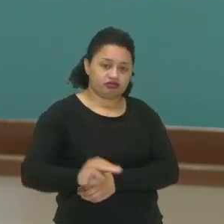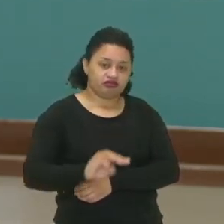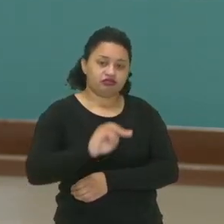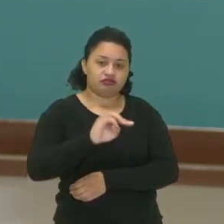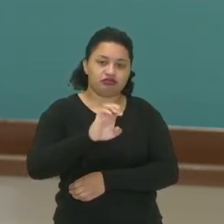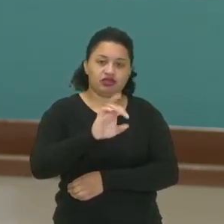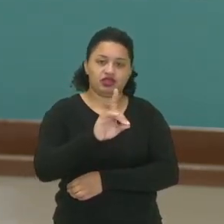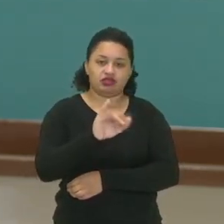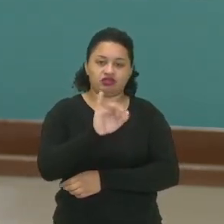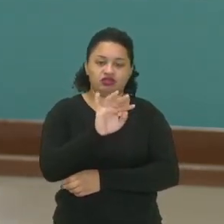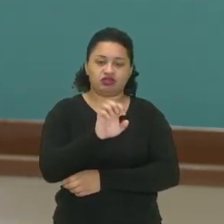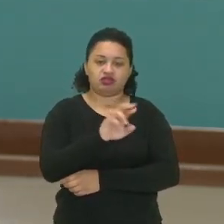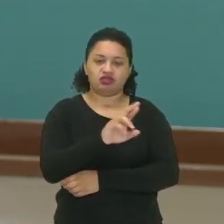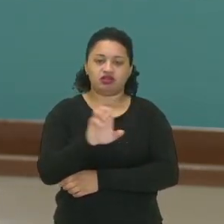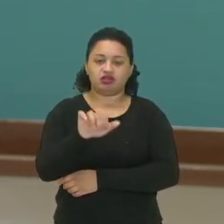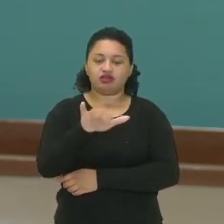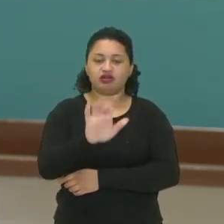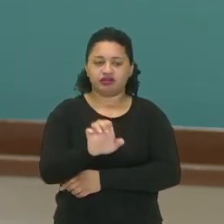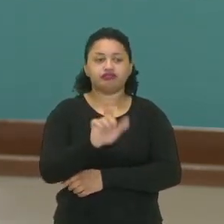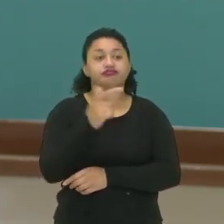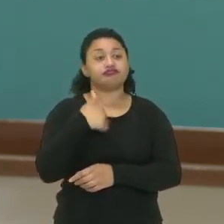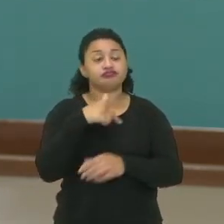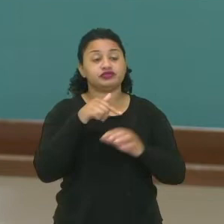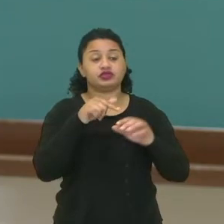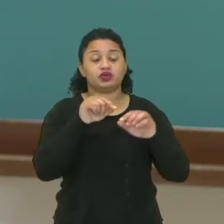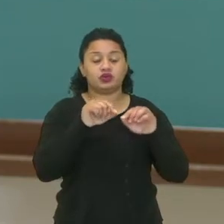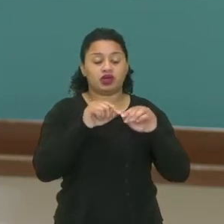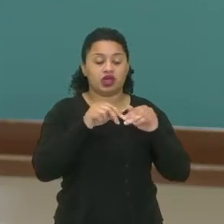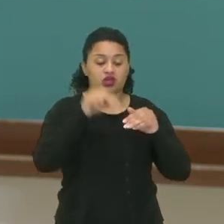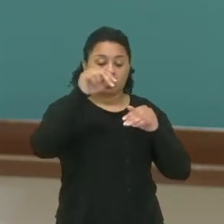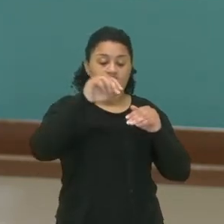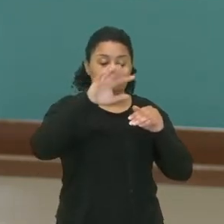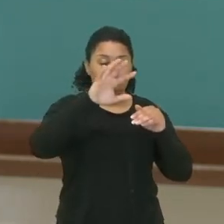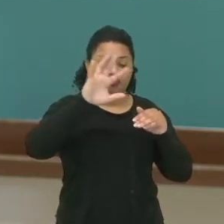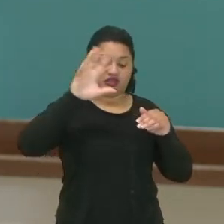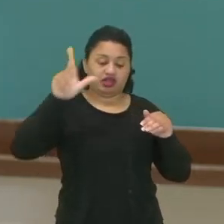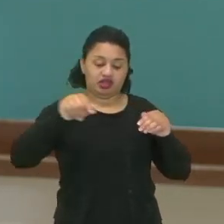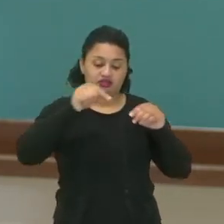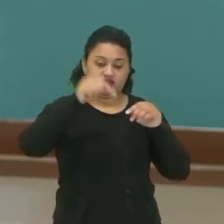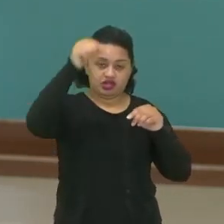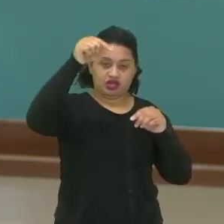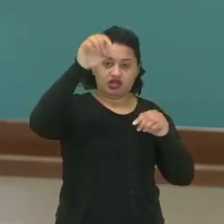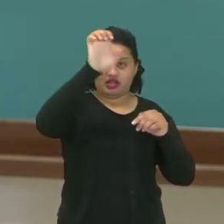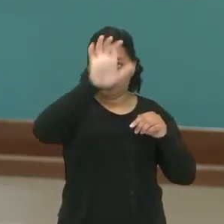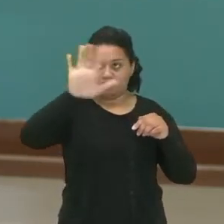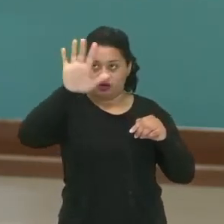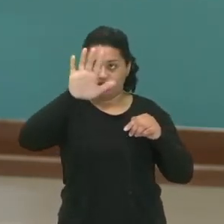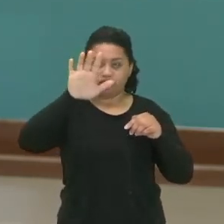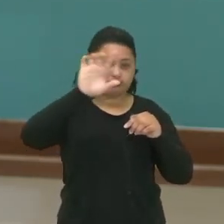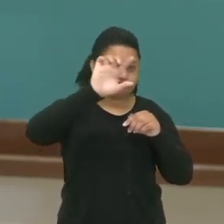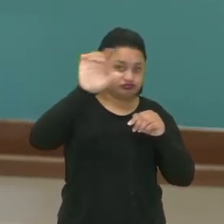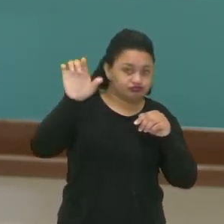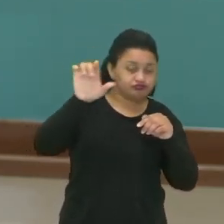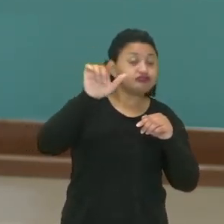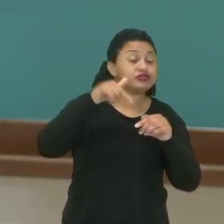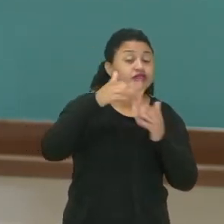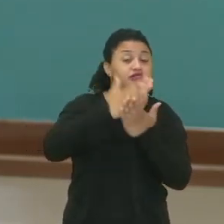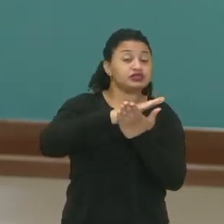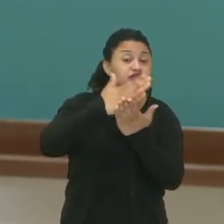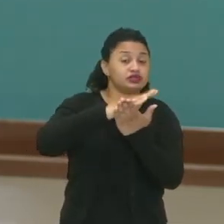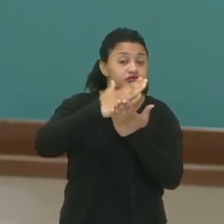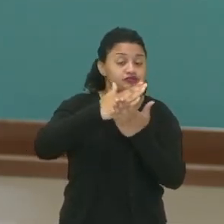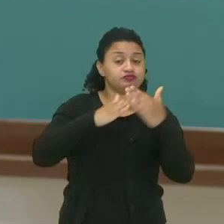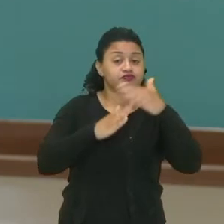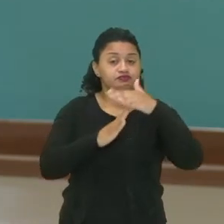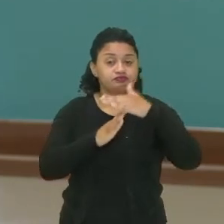da África e ao sul da Europa, ou seja, divide a Europa da África, beleza? O Mar Mediterrâneo.